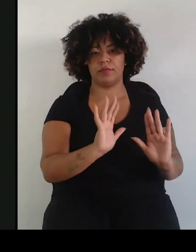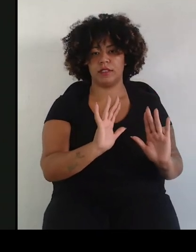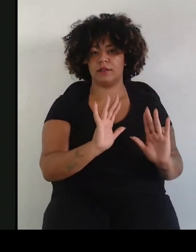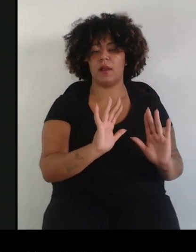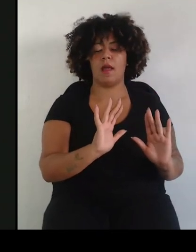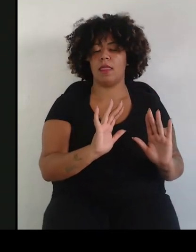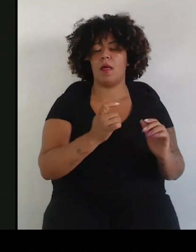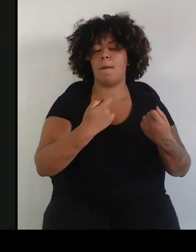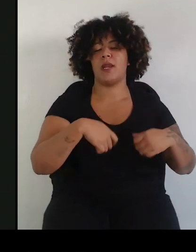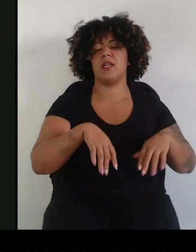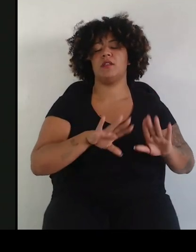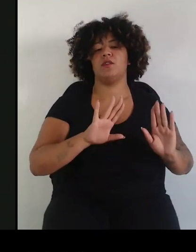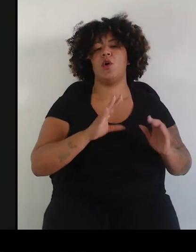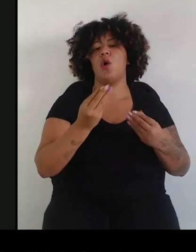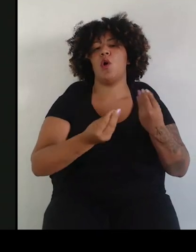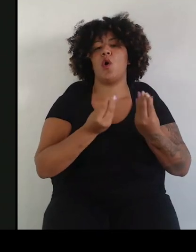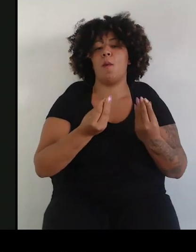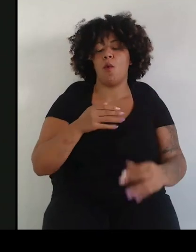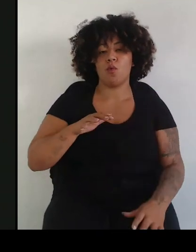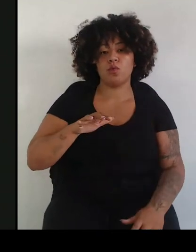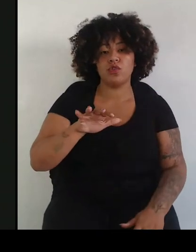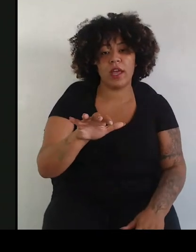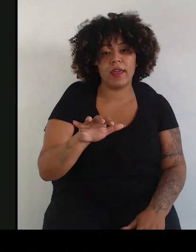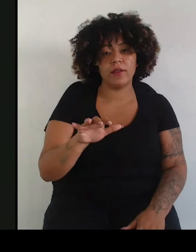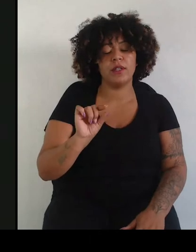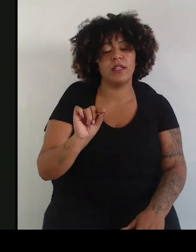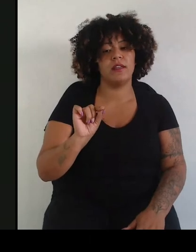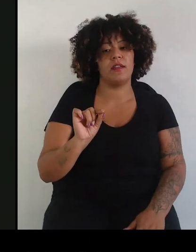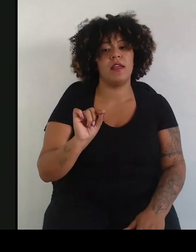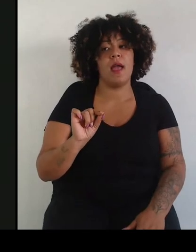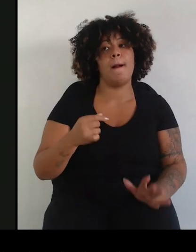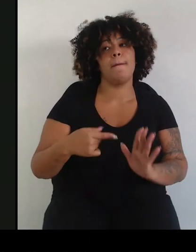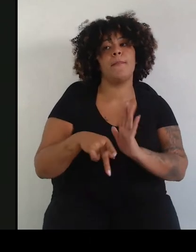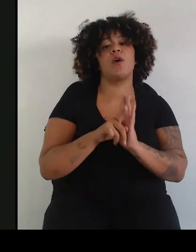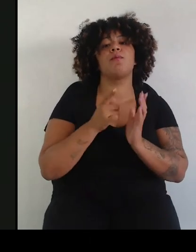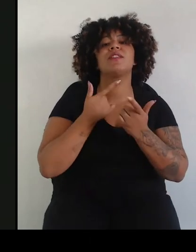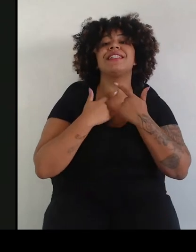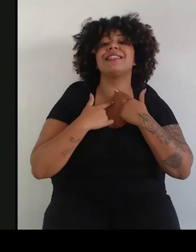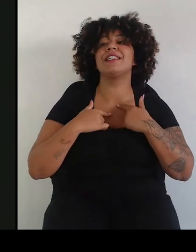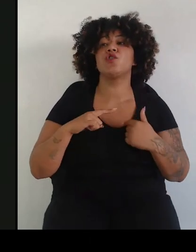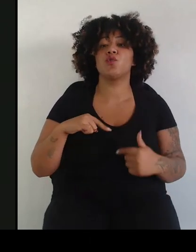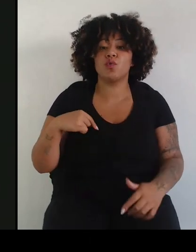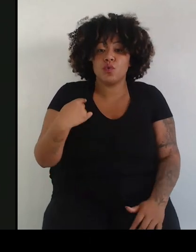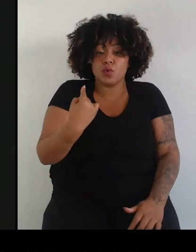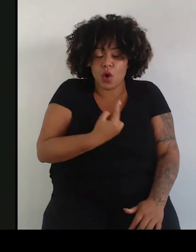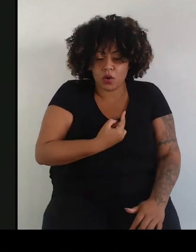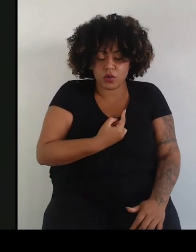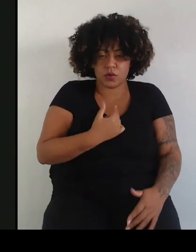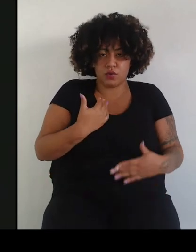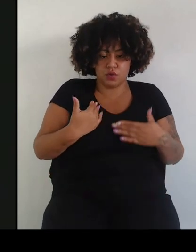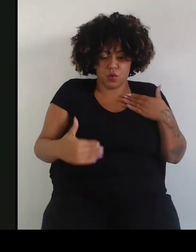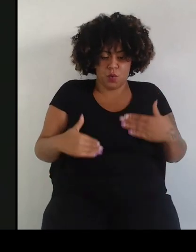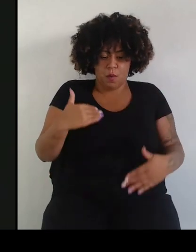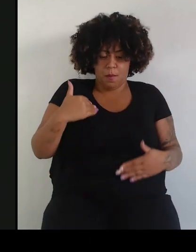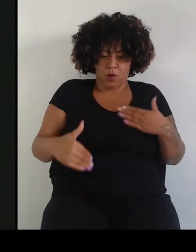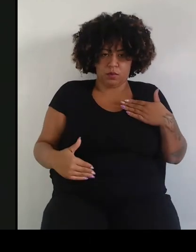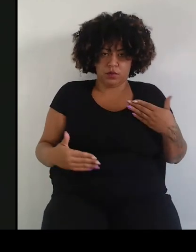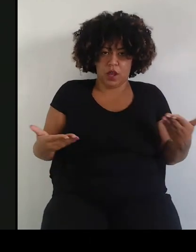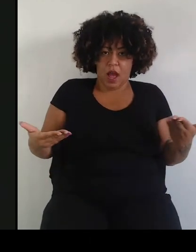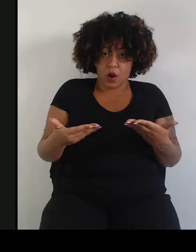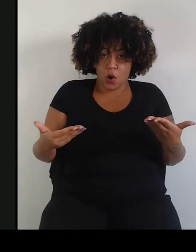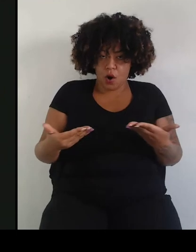com uma condição do desejo humano na arte o assunto se desloca